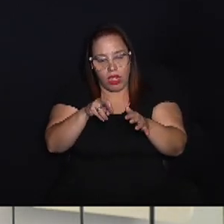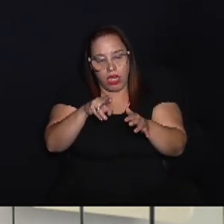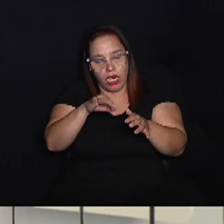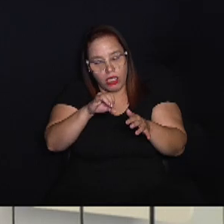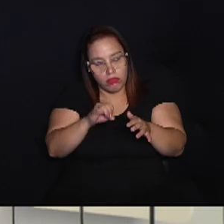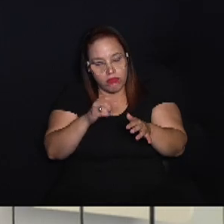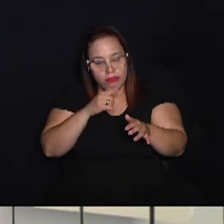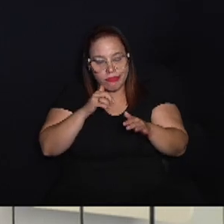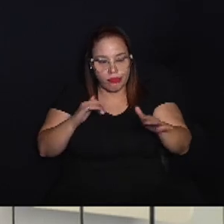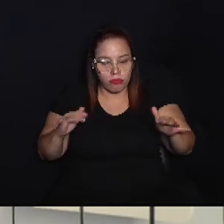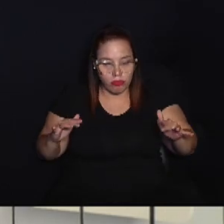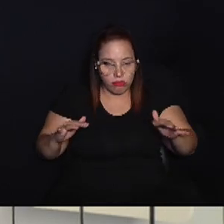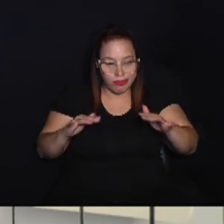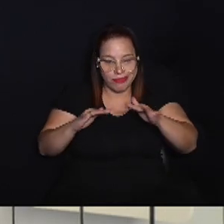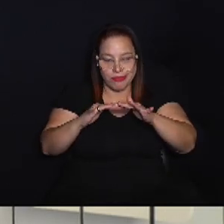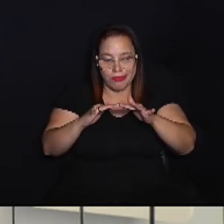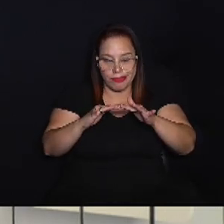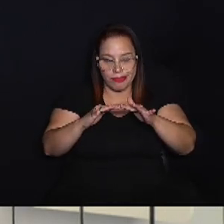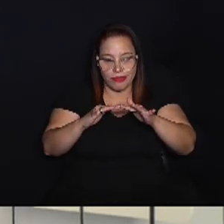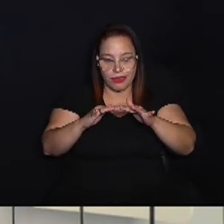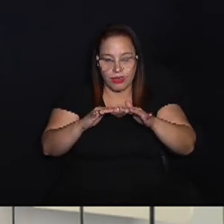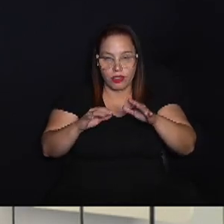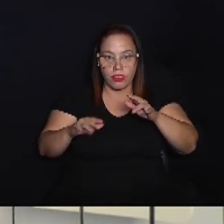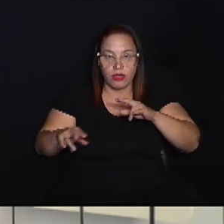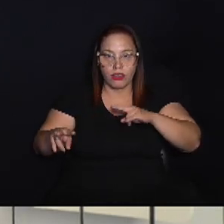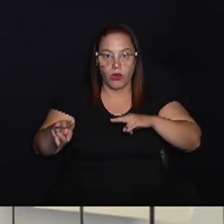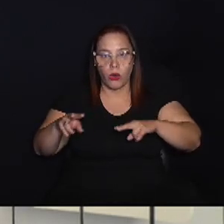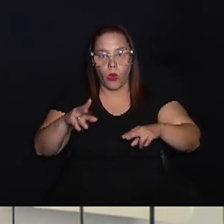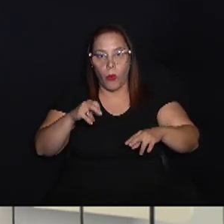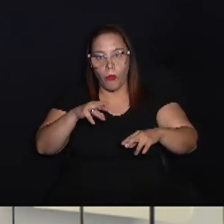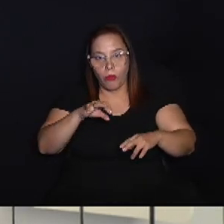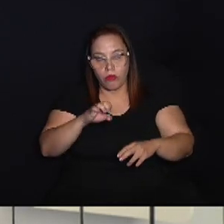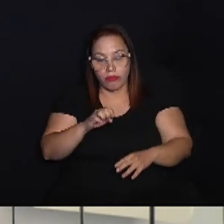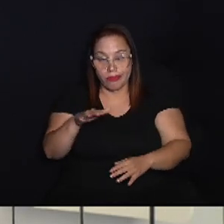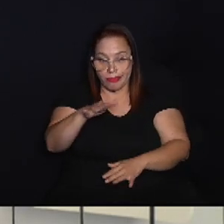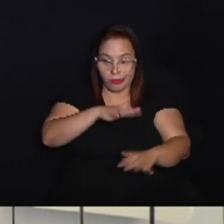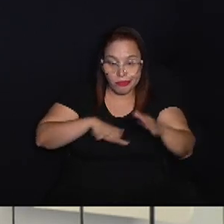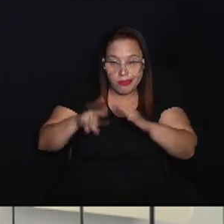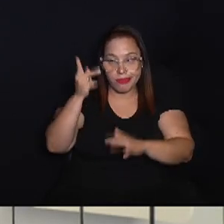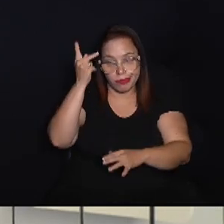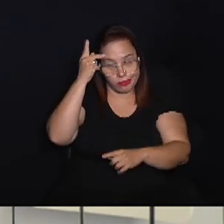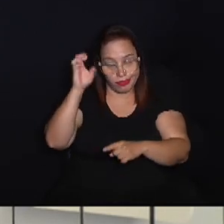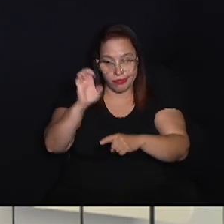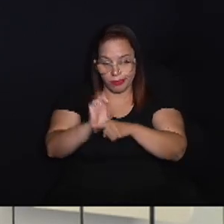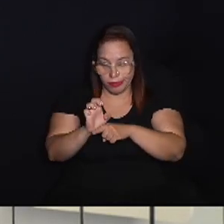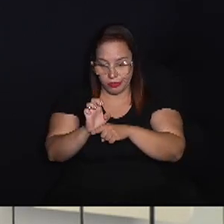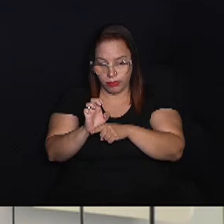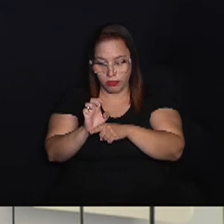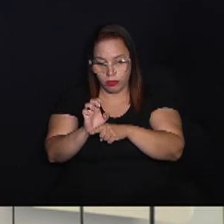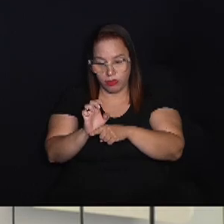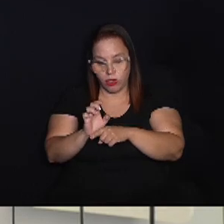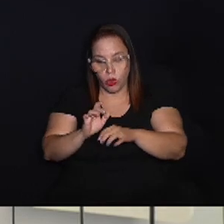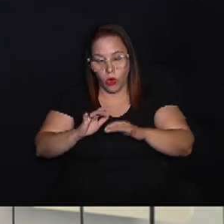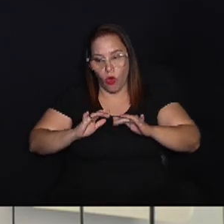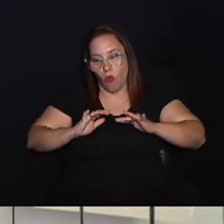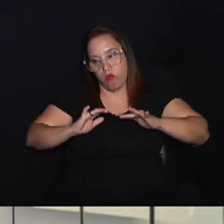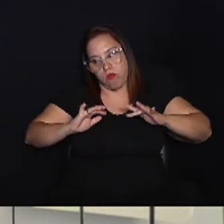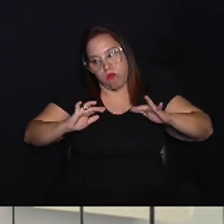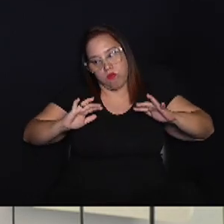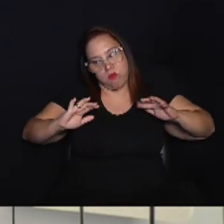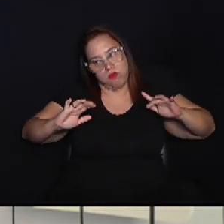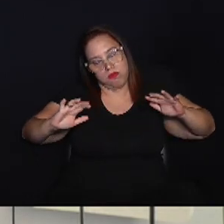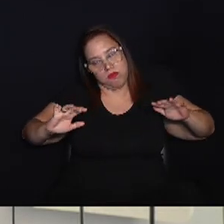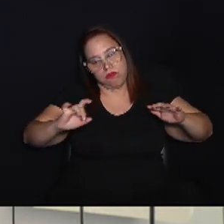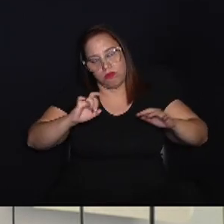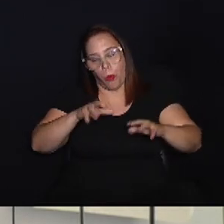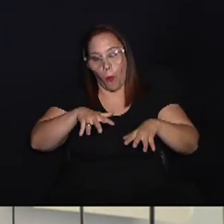já vem contribuindo com a entrada de umidade aqui no estado de São Paulo e aí desfigurando, né, a massa de